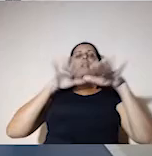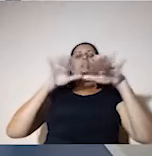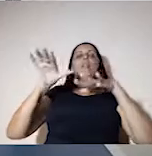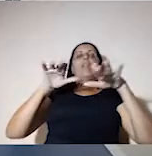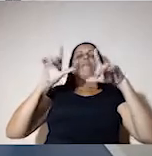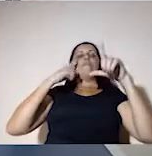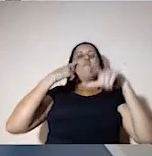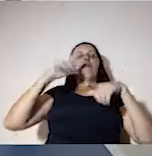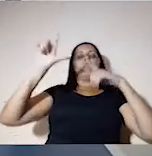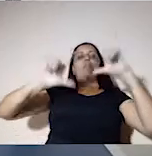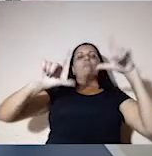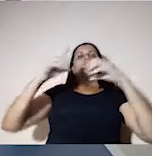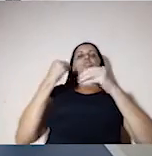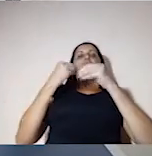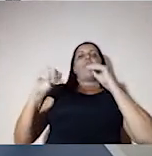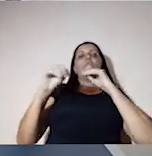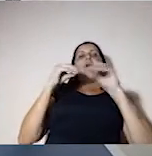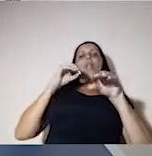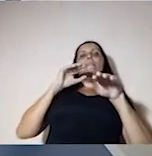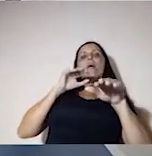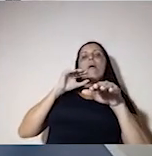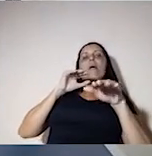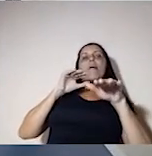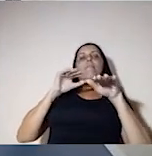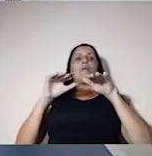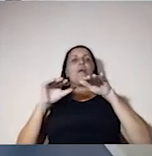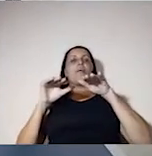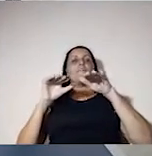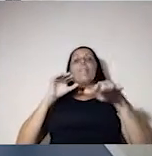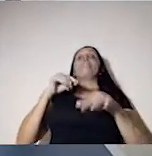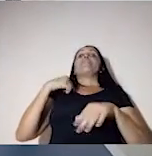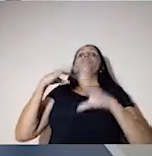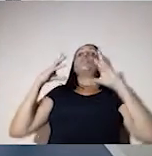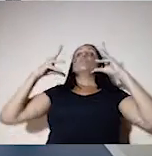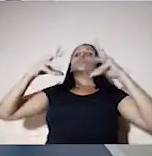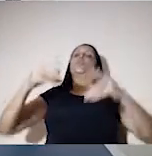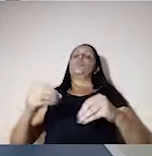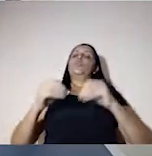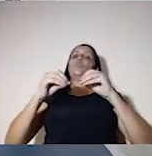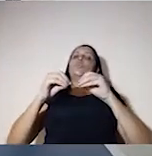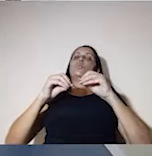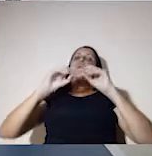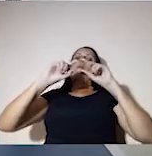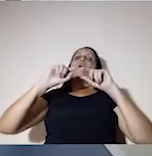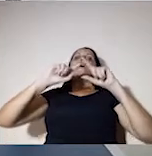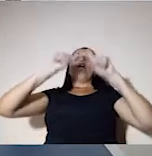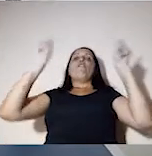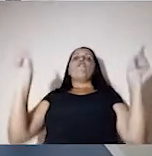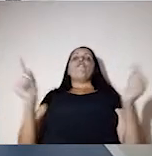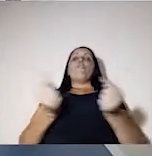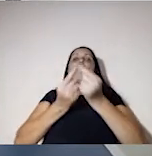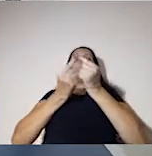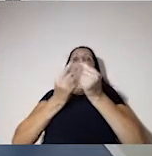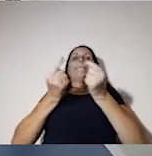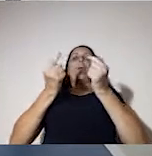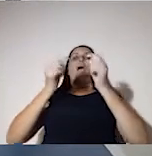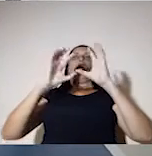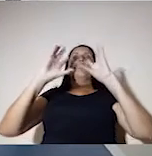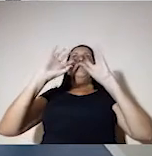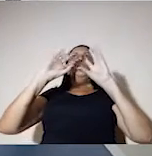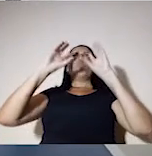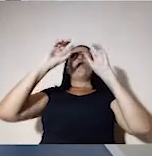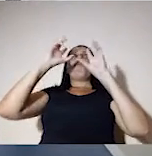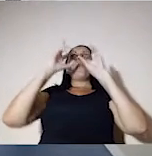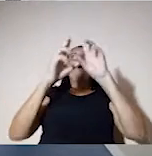televisão maravilhosas, nas novelas e tal, são todas com esse formato para você ter